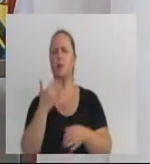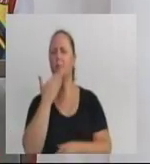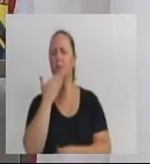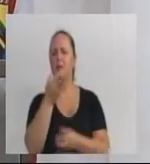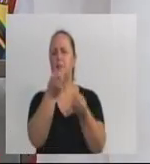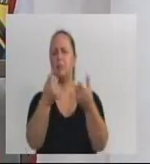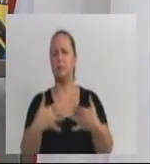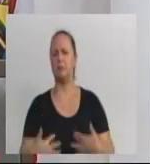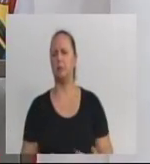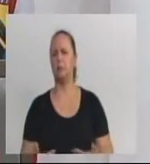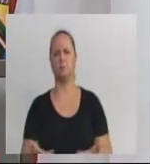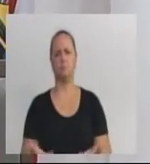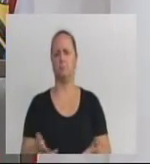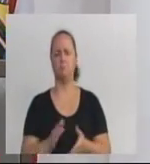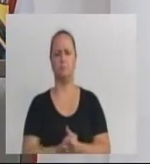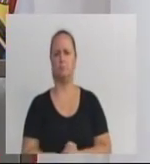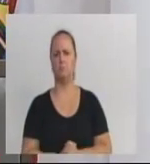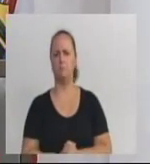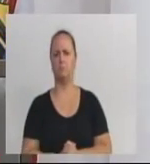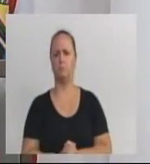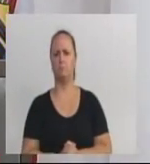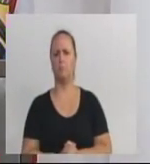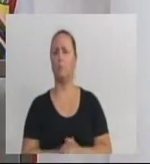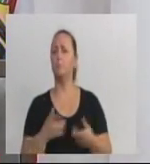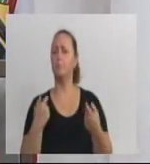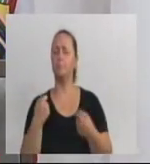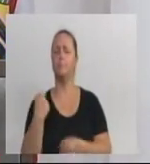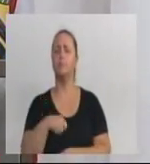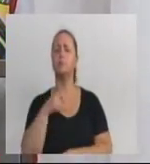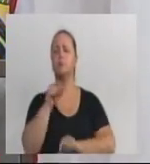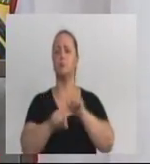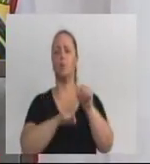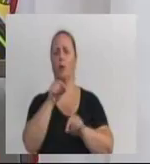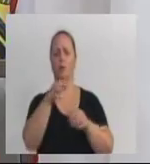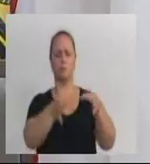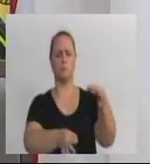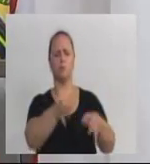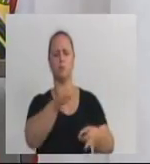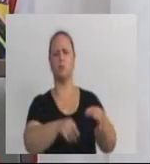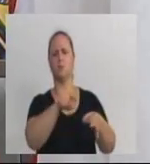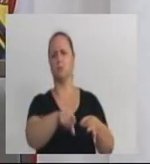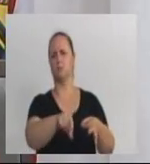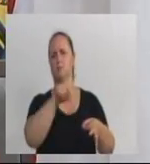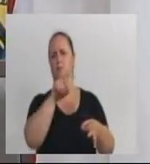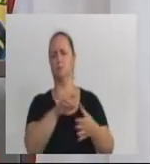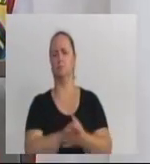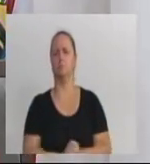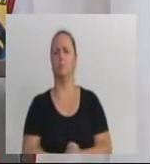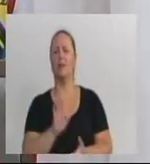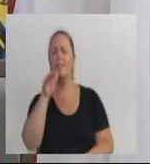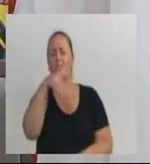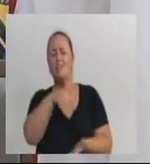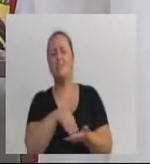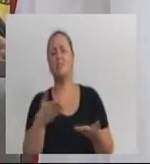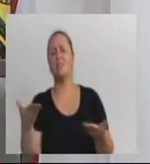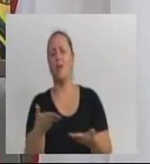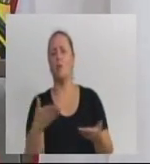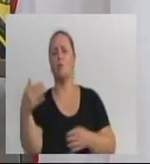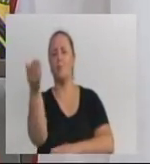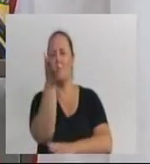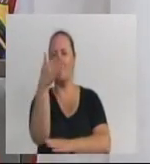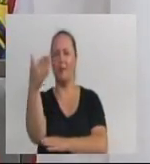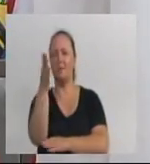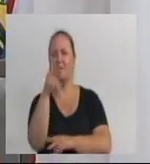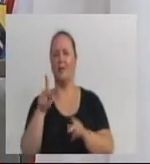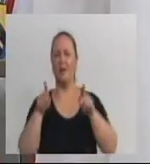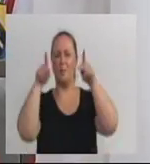se decida as coisas no judiciário. Fala-se até hoje daquela bandeira, dos 60 mil da bandeira, que